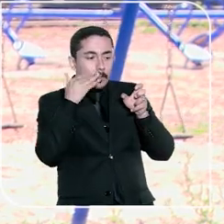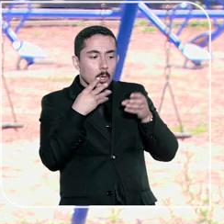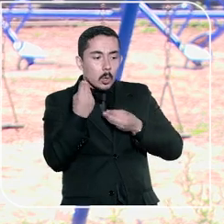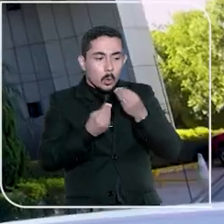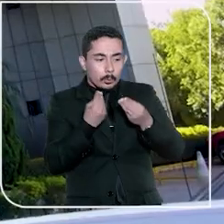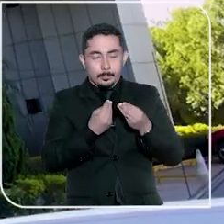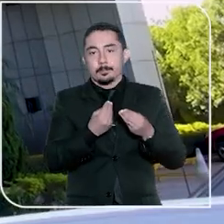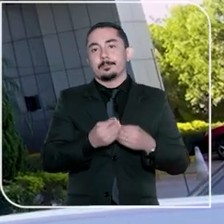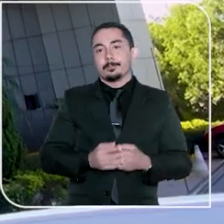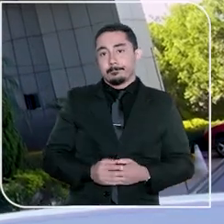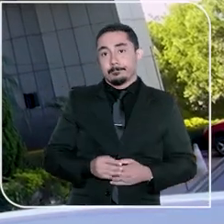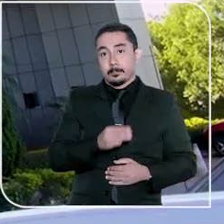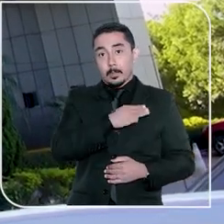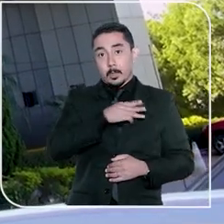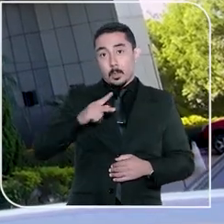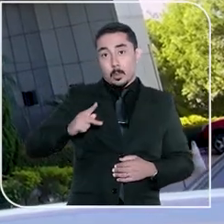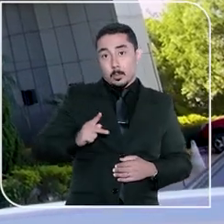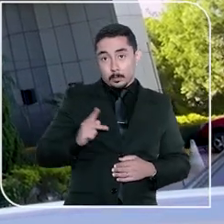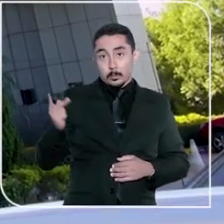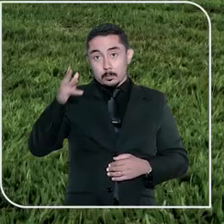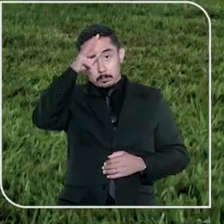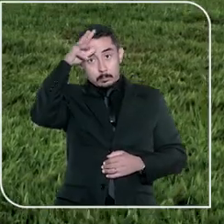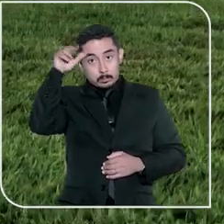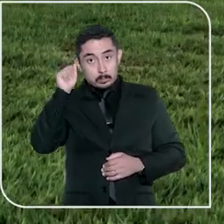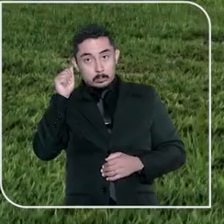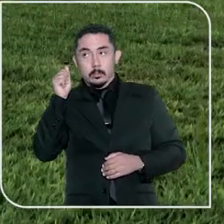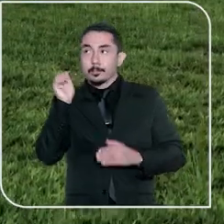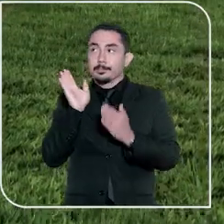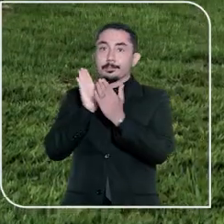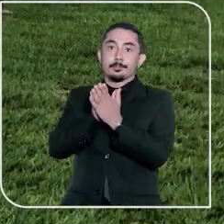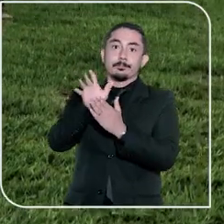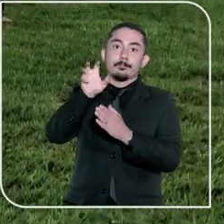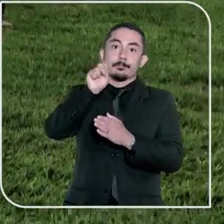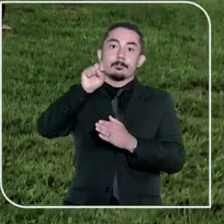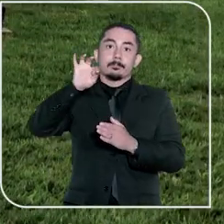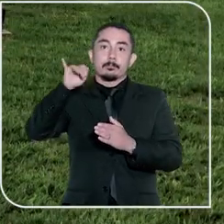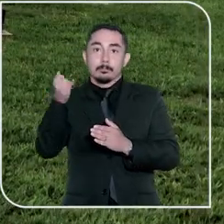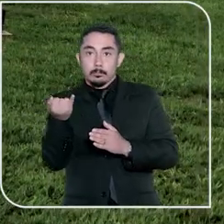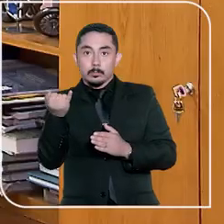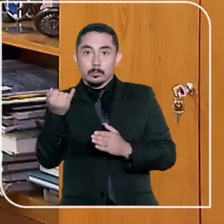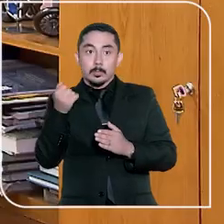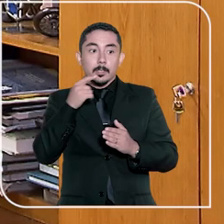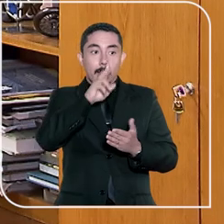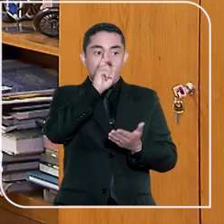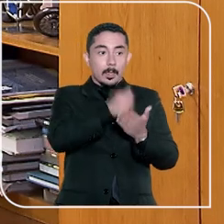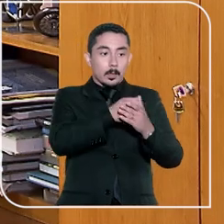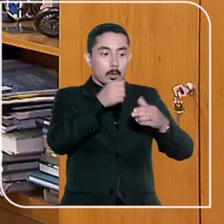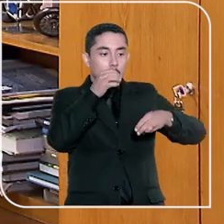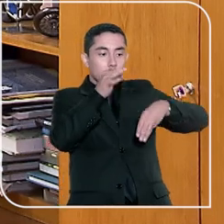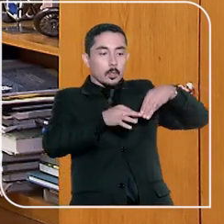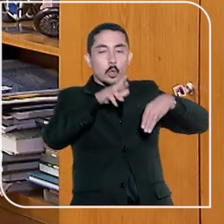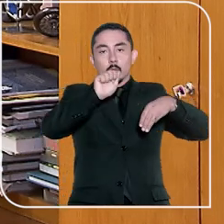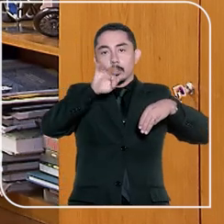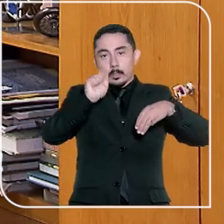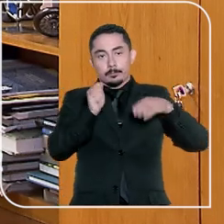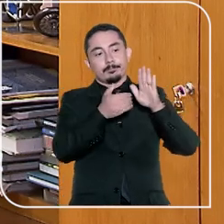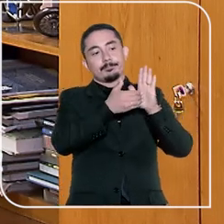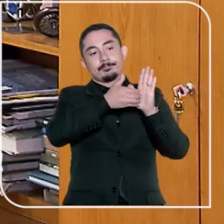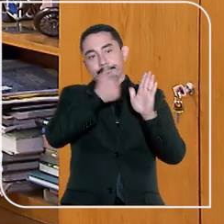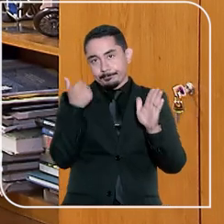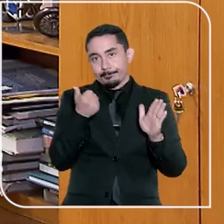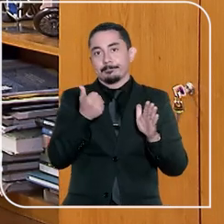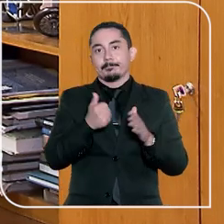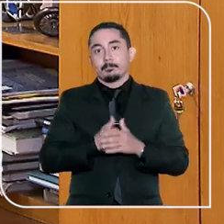crianças o Ministério Público Mato Grossense recorreu ao STJ e a decisão foi caçada pelo Ministro Rogério esqui